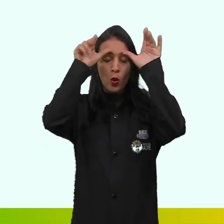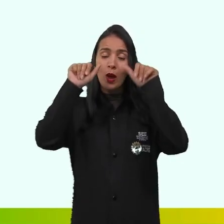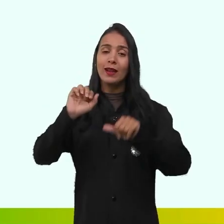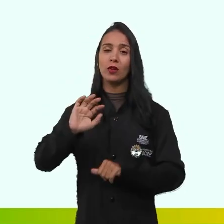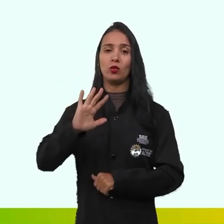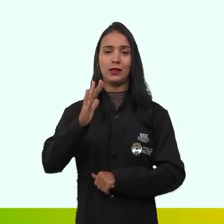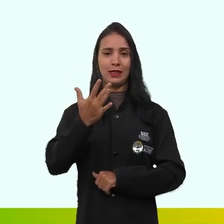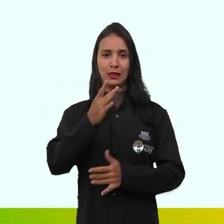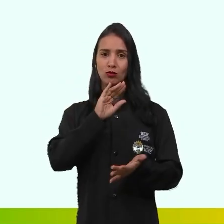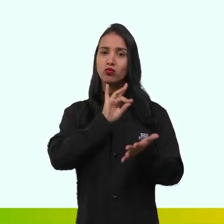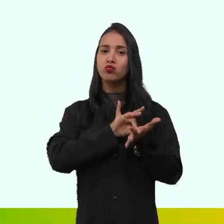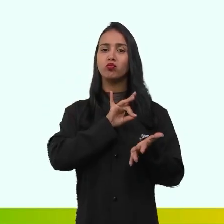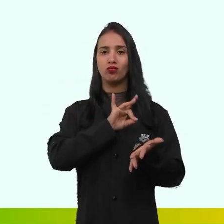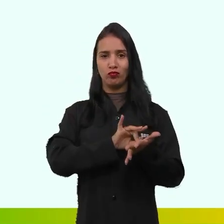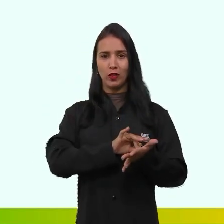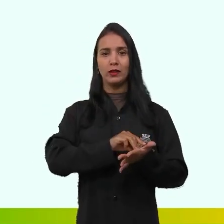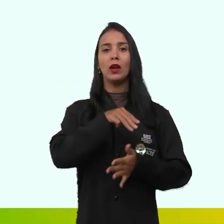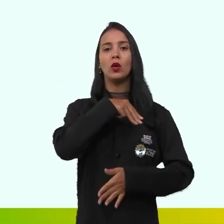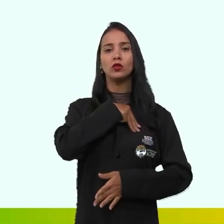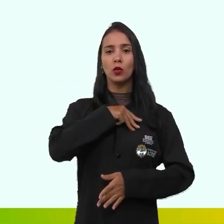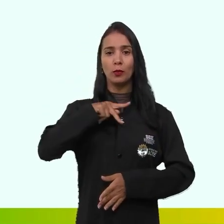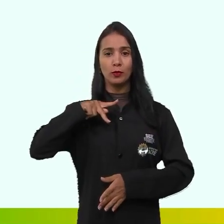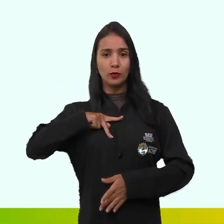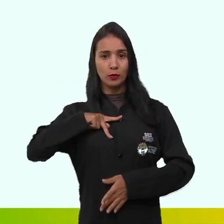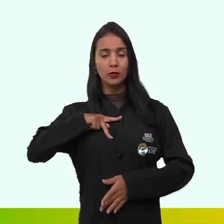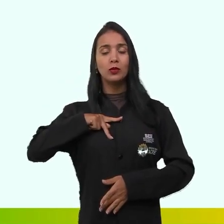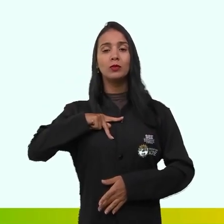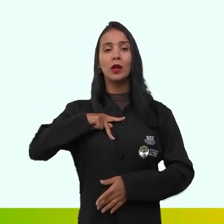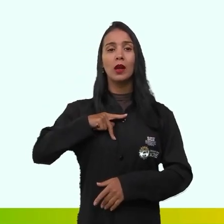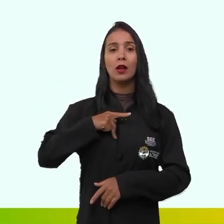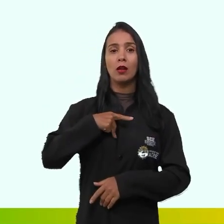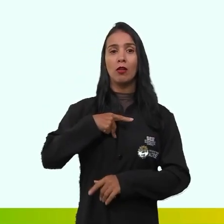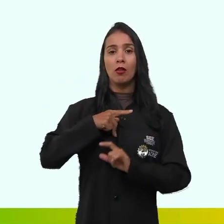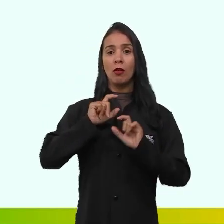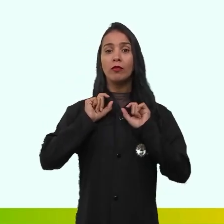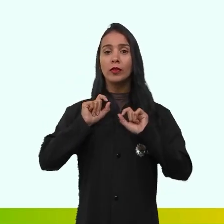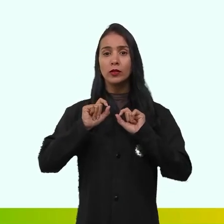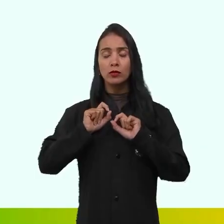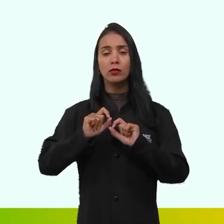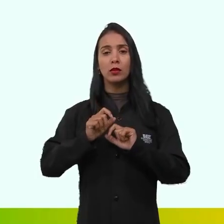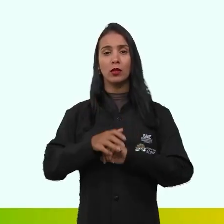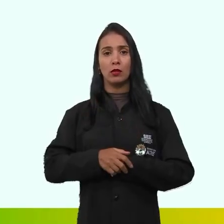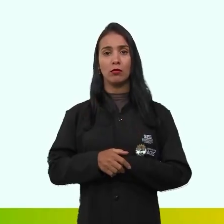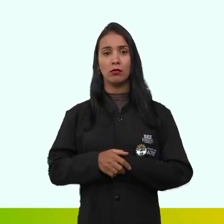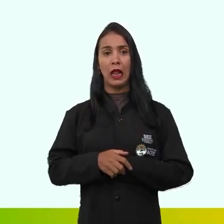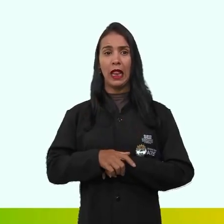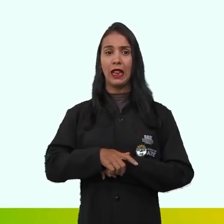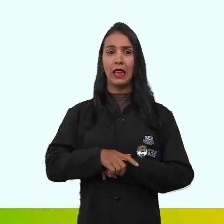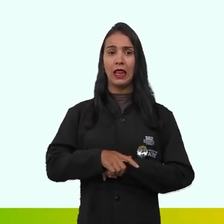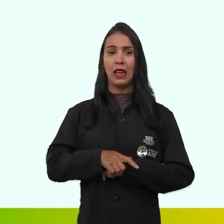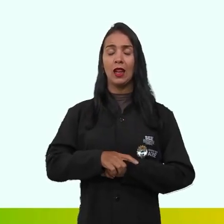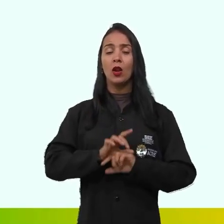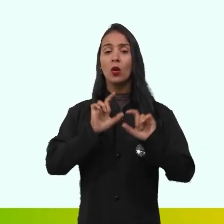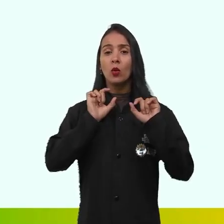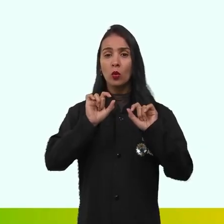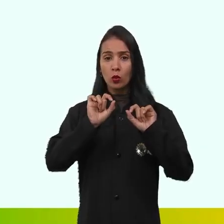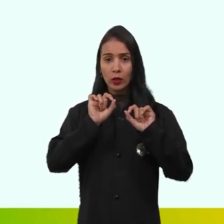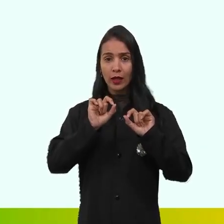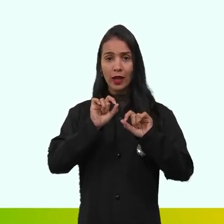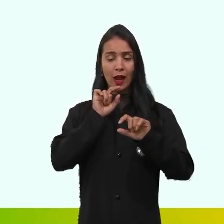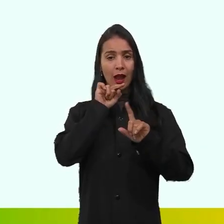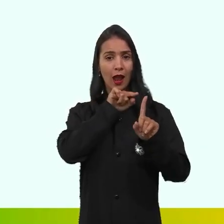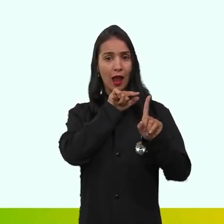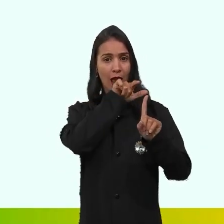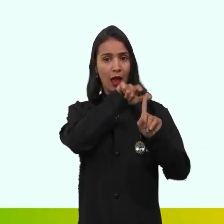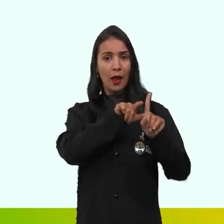que o Ministério Público do Acre, ele se pronuncia acerca do caso de um linchamento de uma mulher em via pública